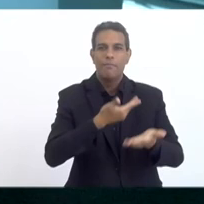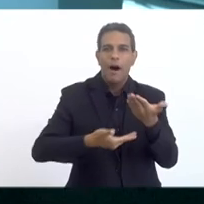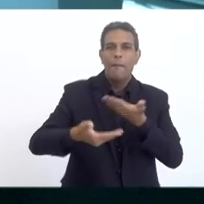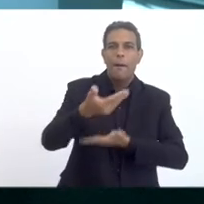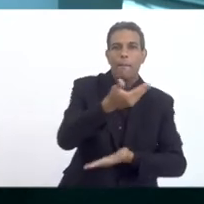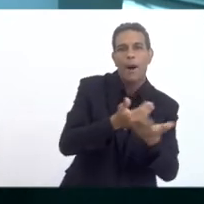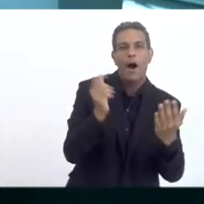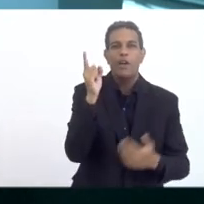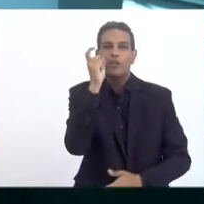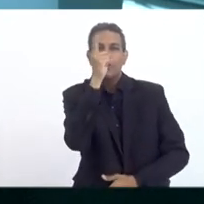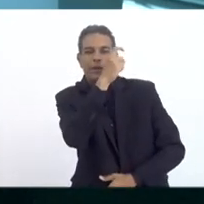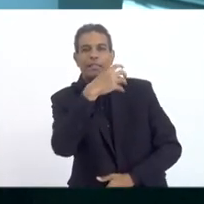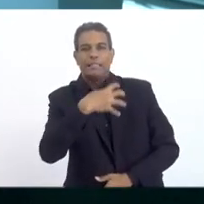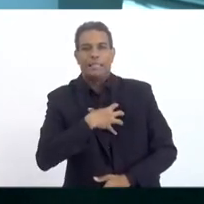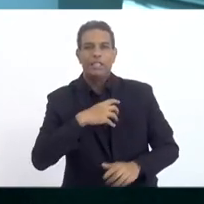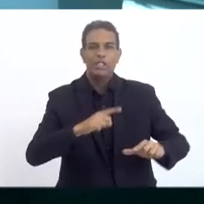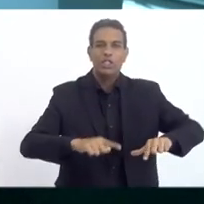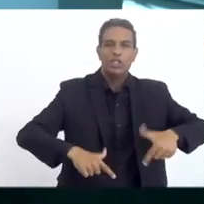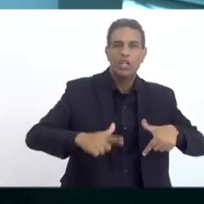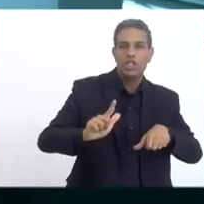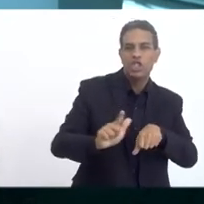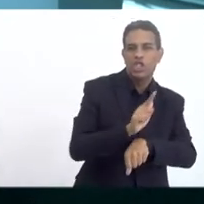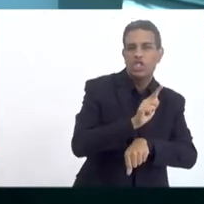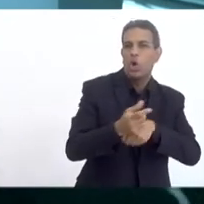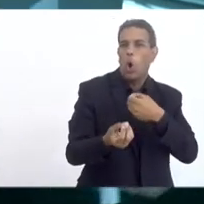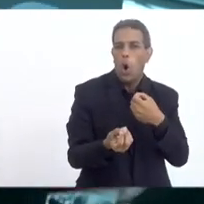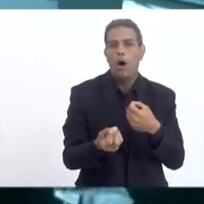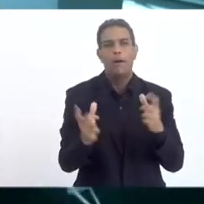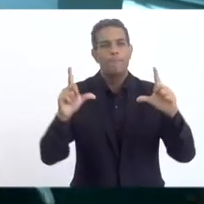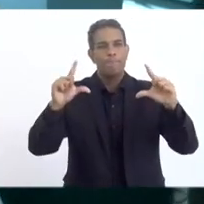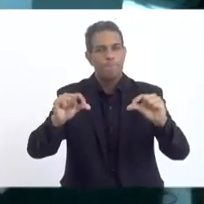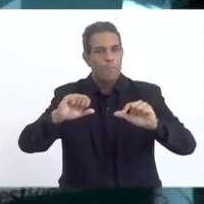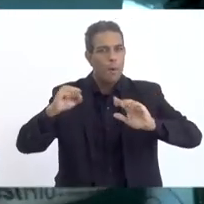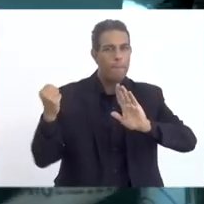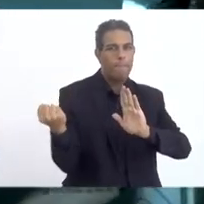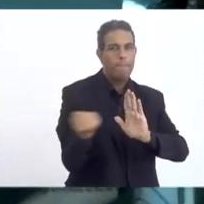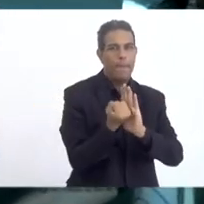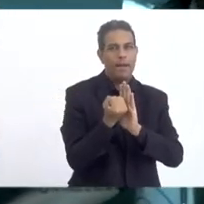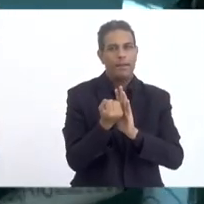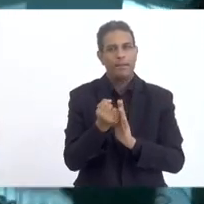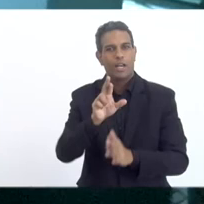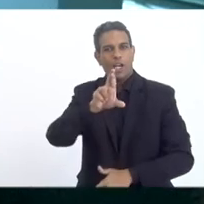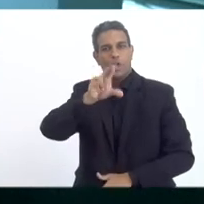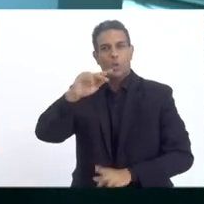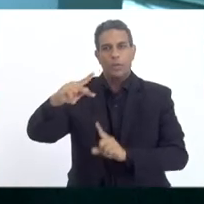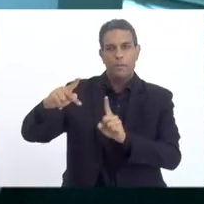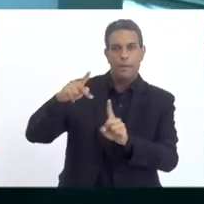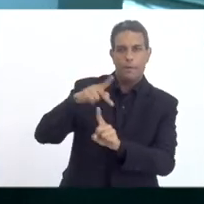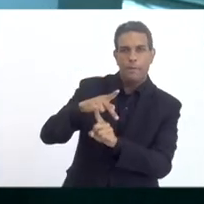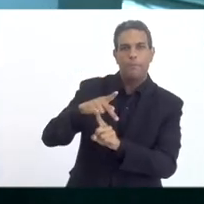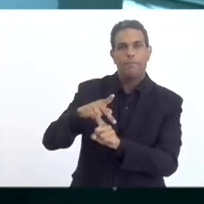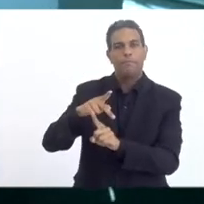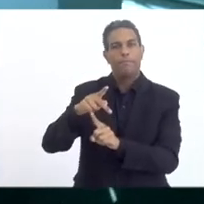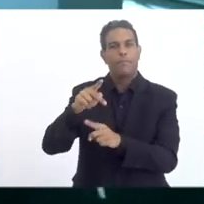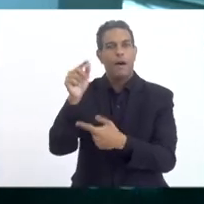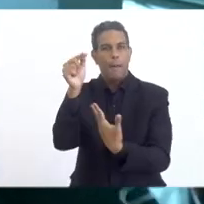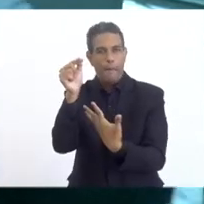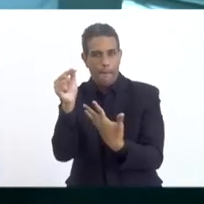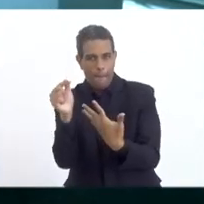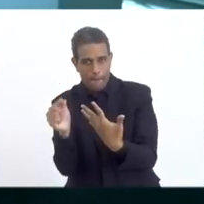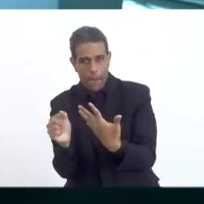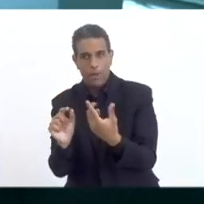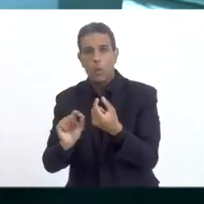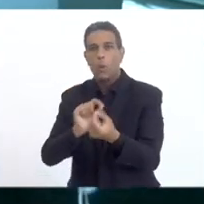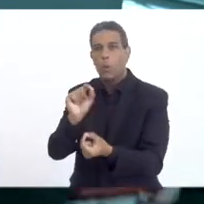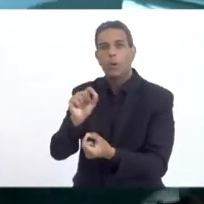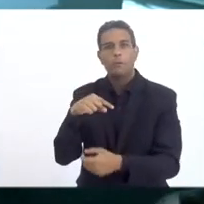de eficiência enorme na gestão pública, que pode ser sentido não apenas pelo Rio Previdência, pela CEPLAG, pela Fazenda, mas